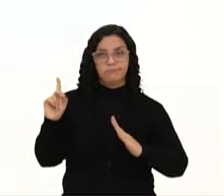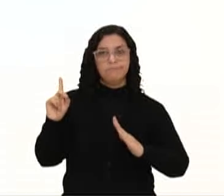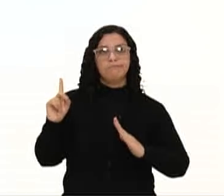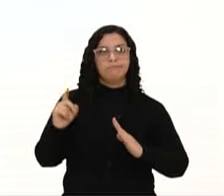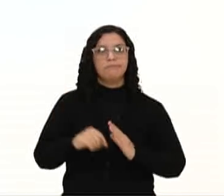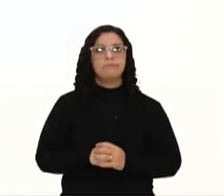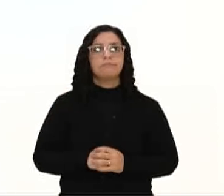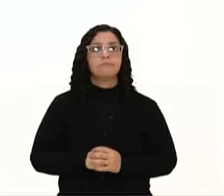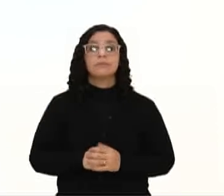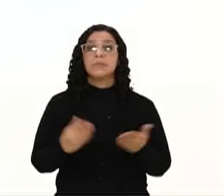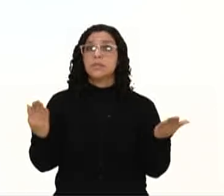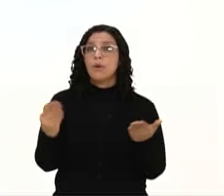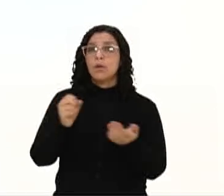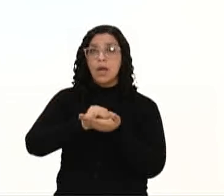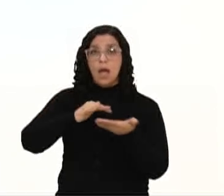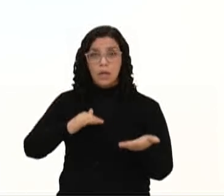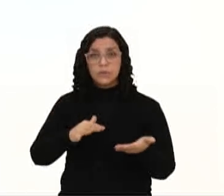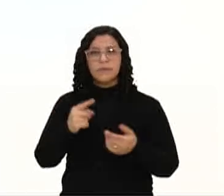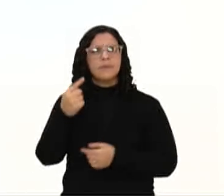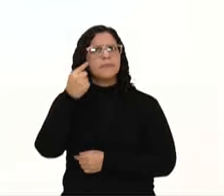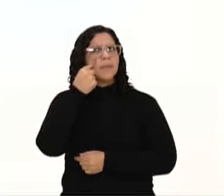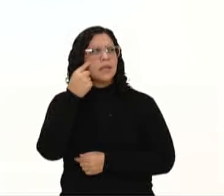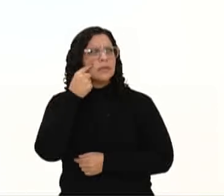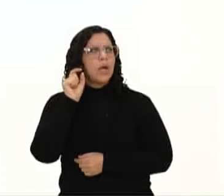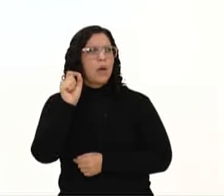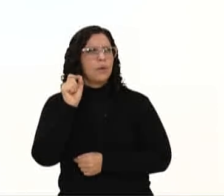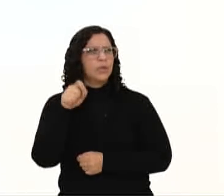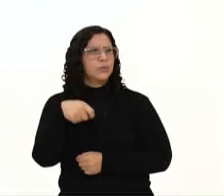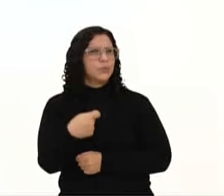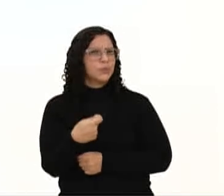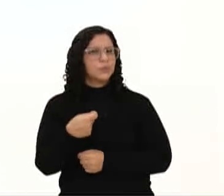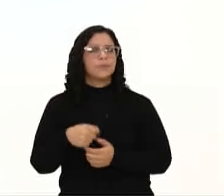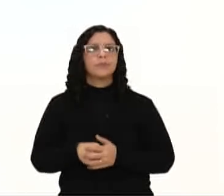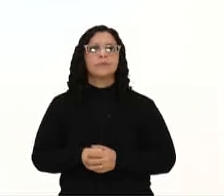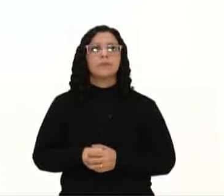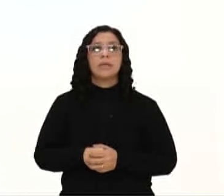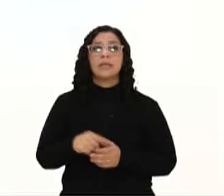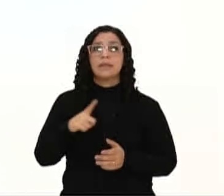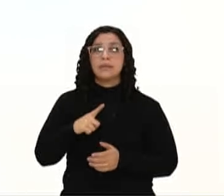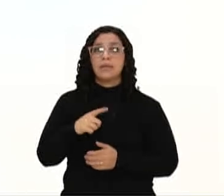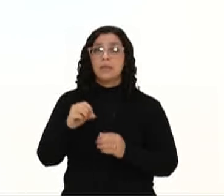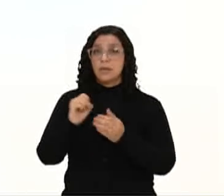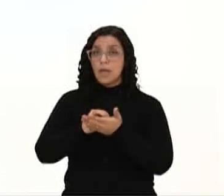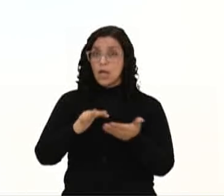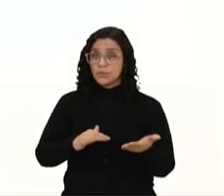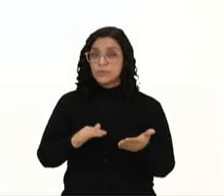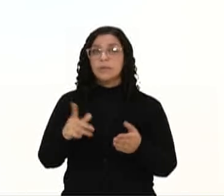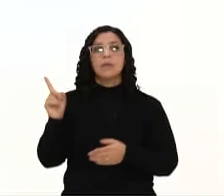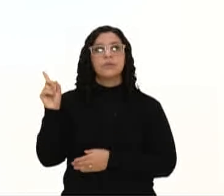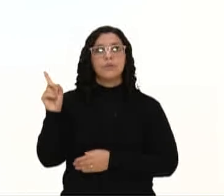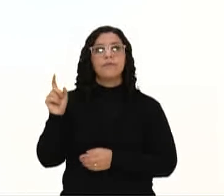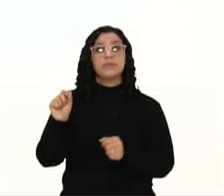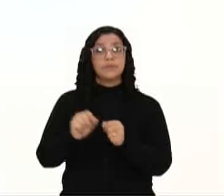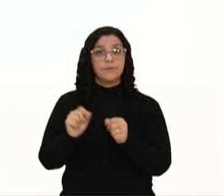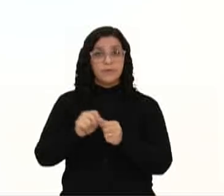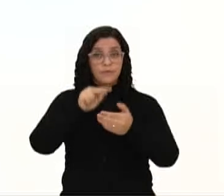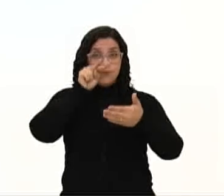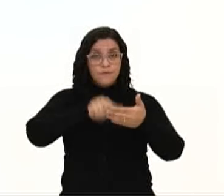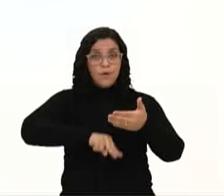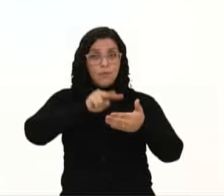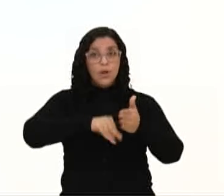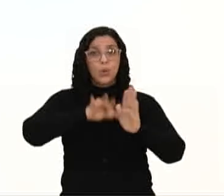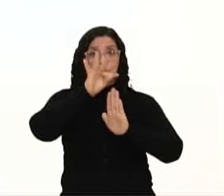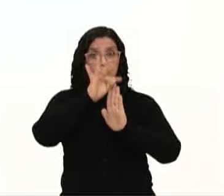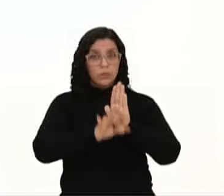nossas casas, né? E aí, vamos pensar um pouquinho nesse sentido ali. Trouxe atividadezinha que vocês vão fazer a leitura ali